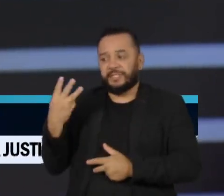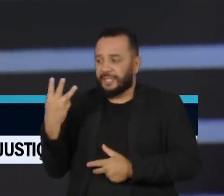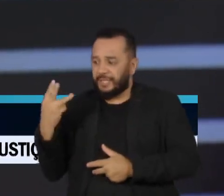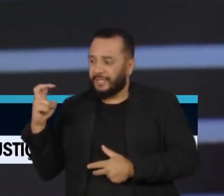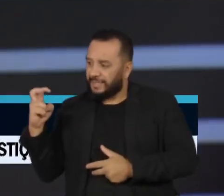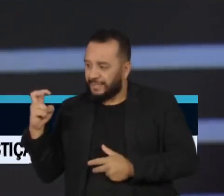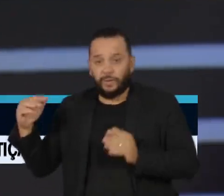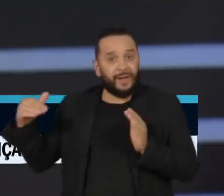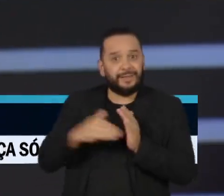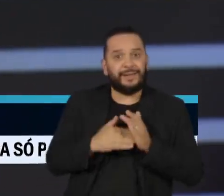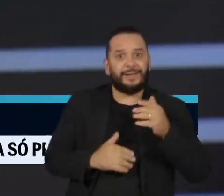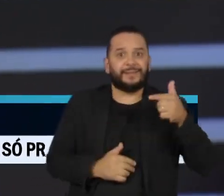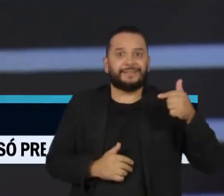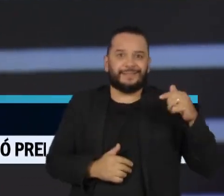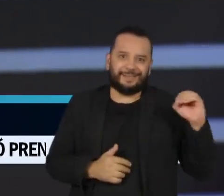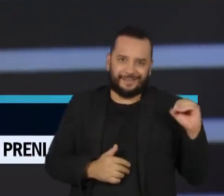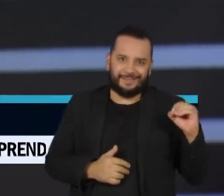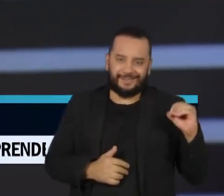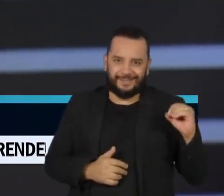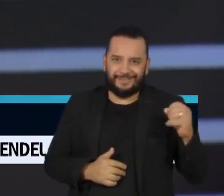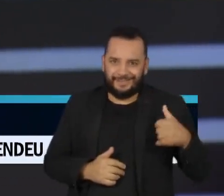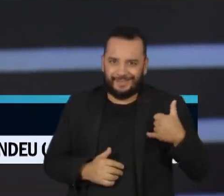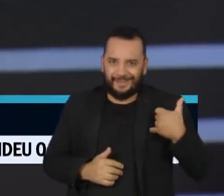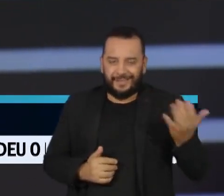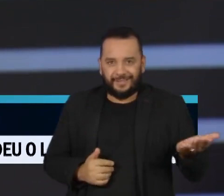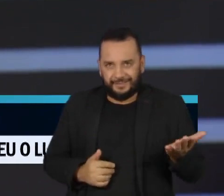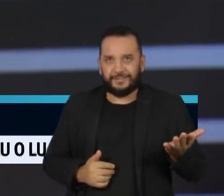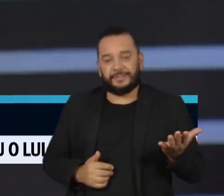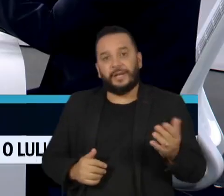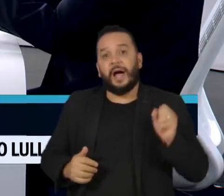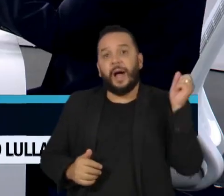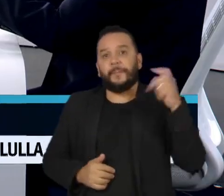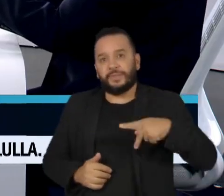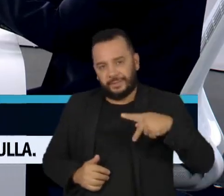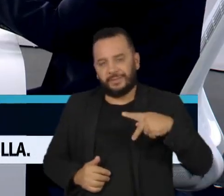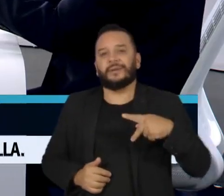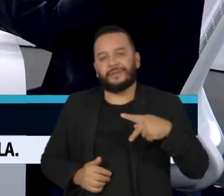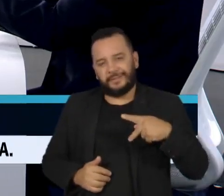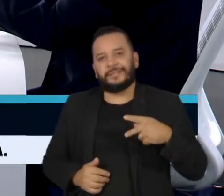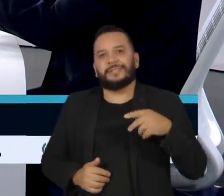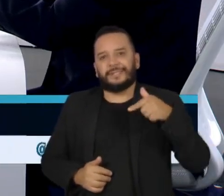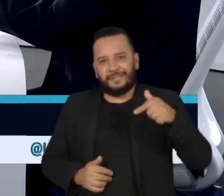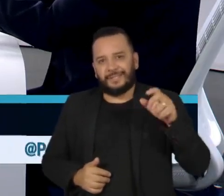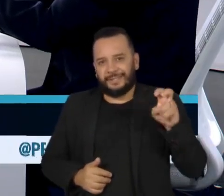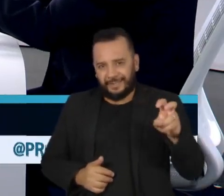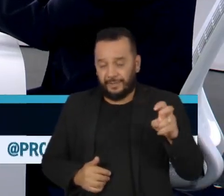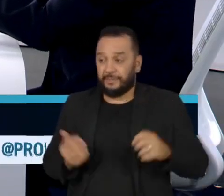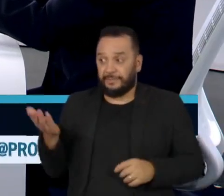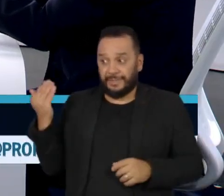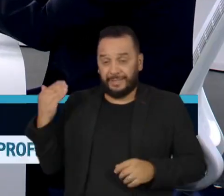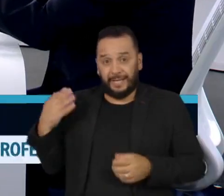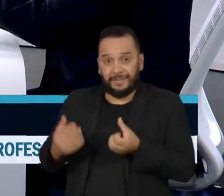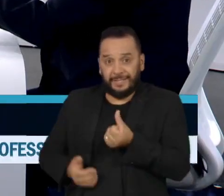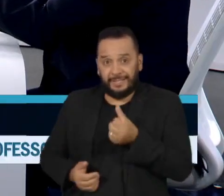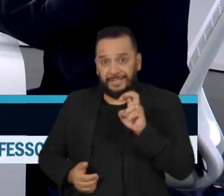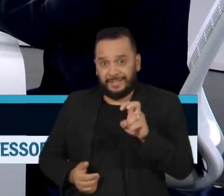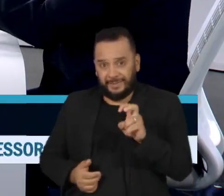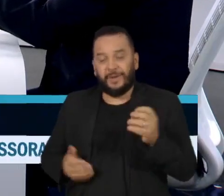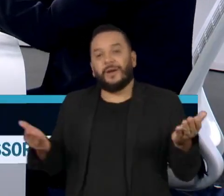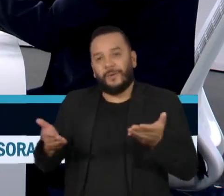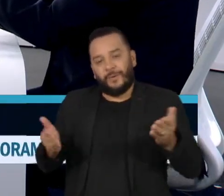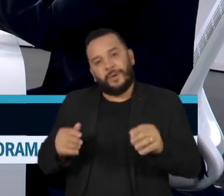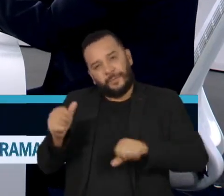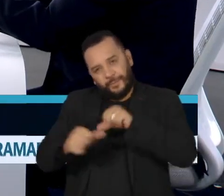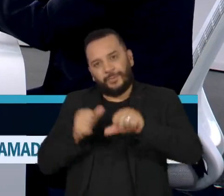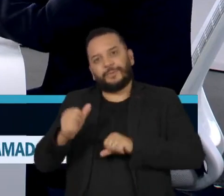a 70 anos e a expulsória aos 75. Antes era 65 a idade máxima. Como a expulsória saltou de 70 para